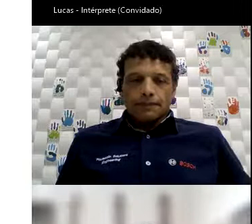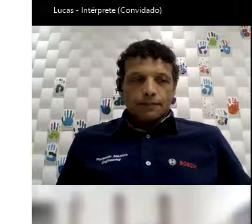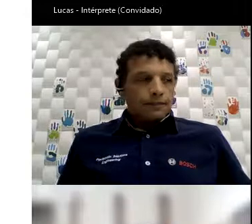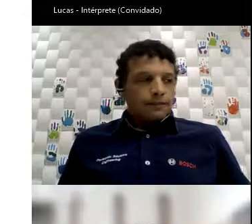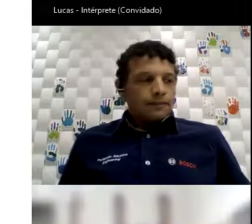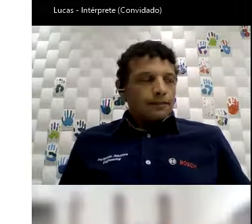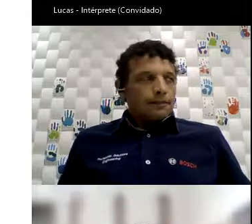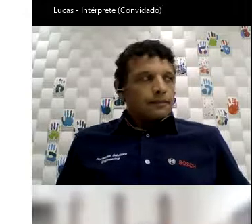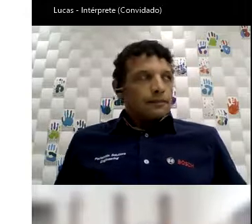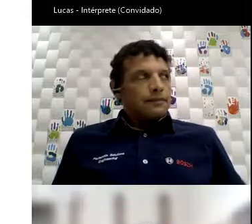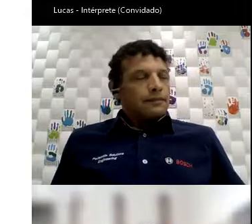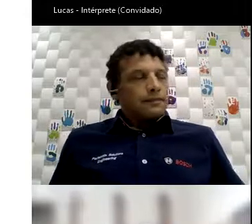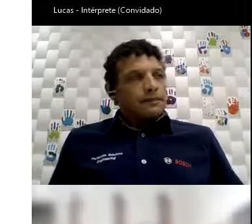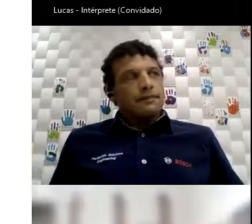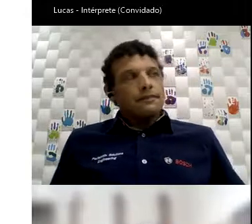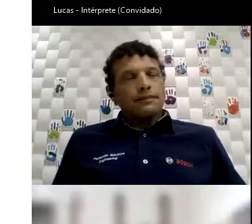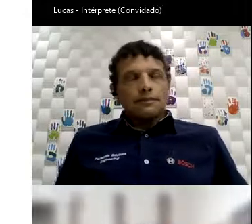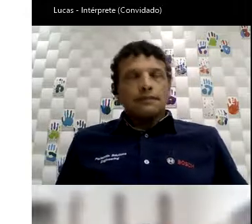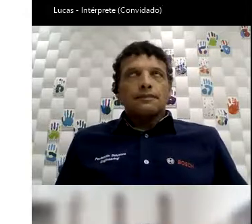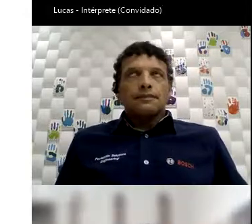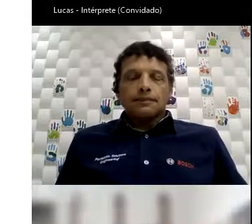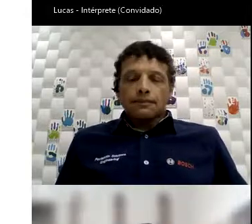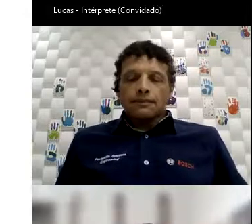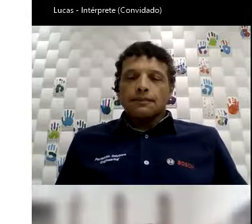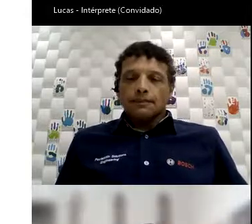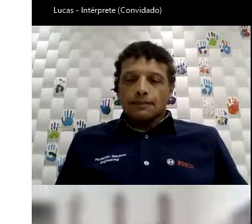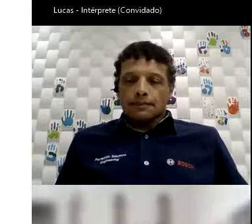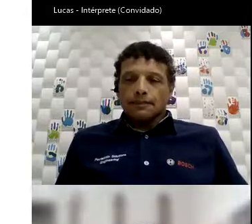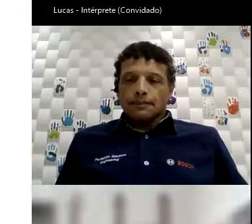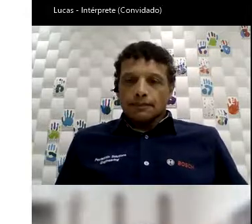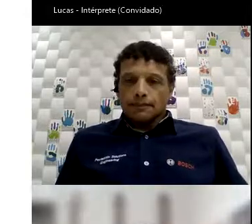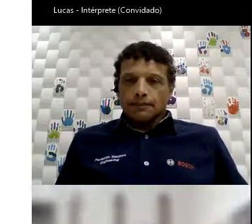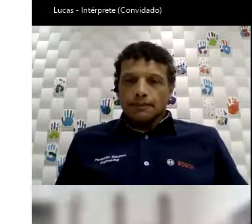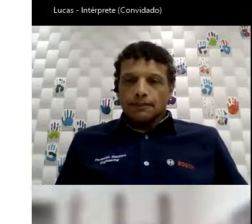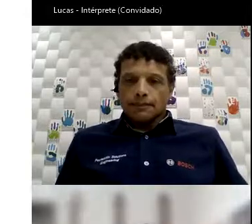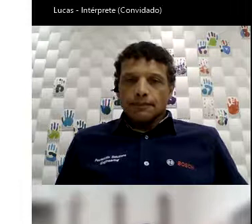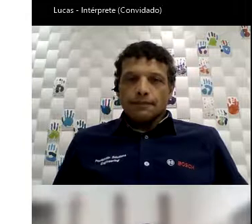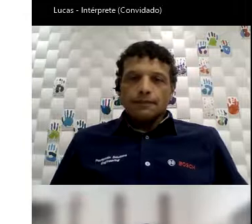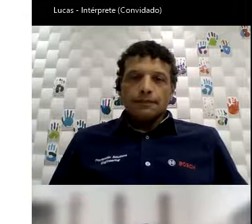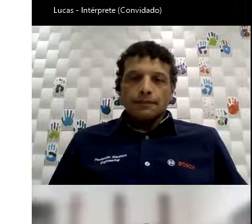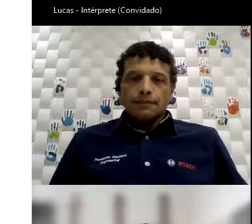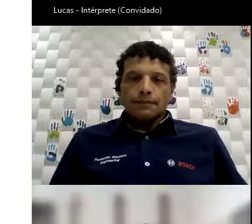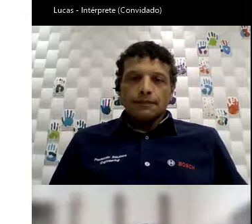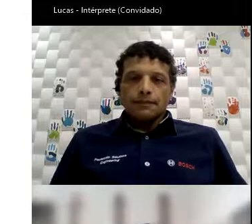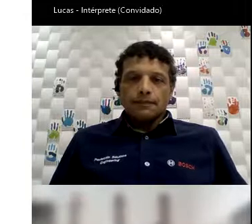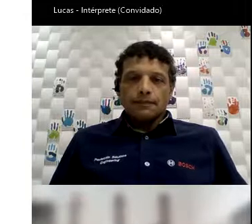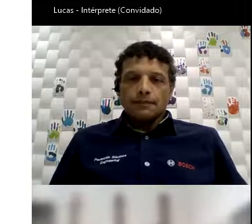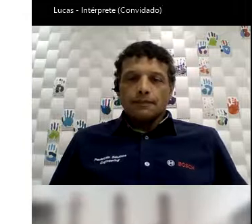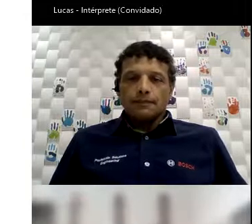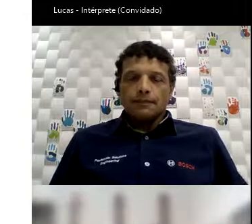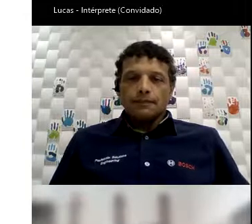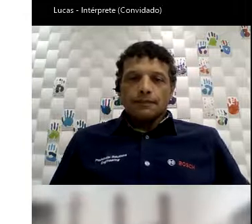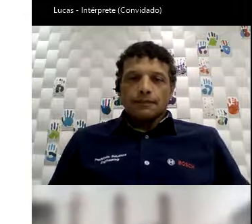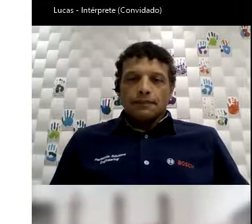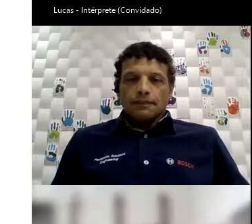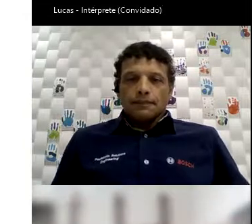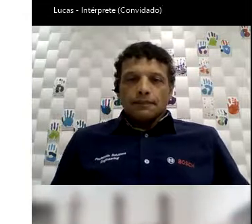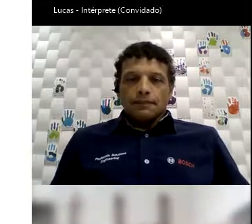nossas entradas de vagas através de programa de estágio, né? Então a gente raramente tem vagas pontuais porque a gente